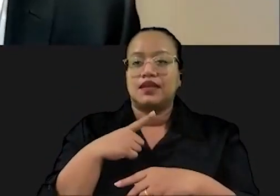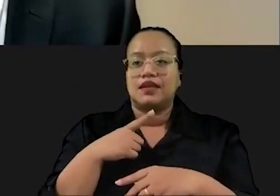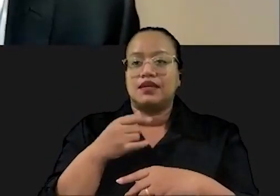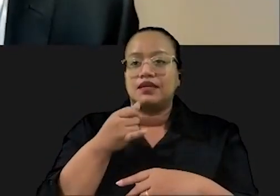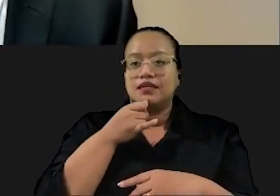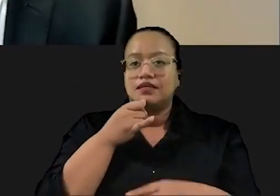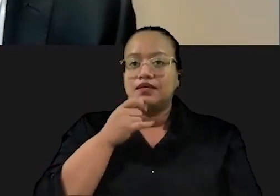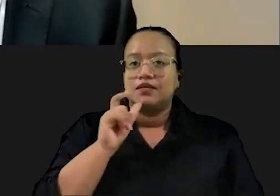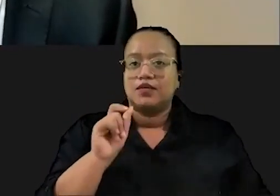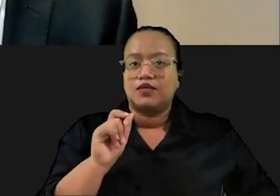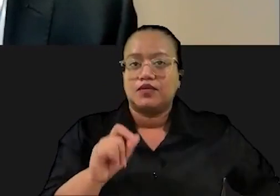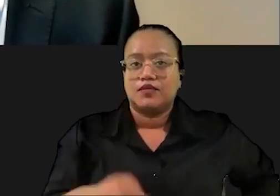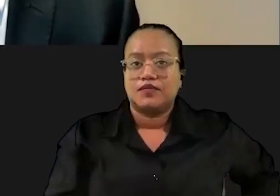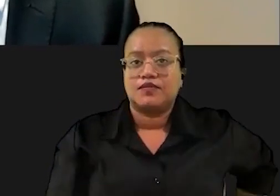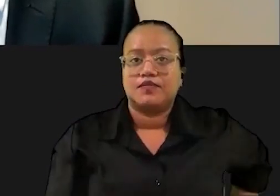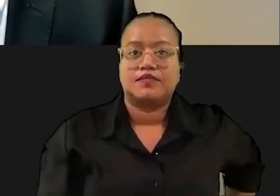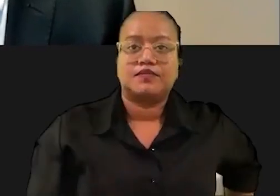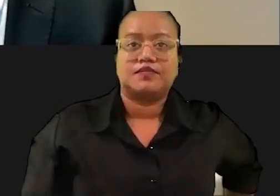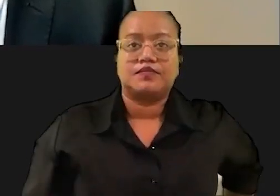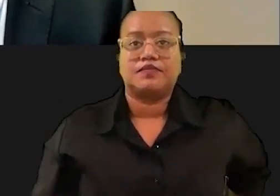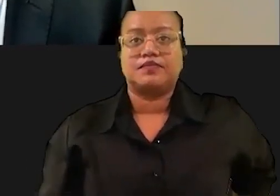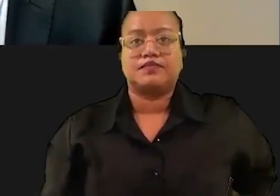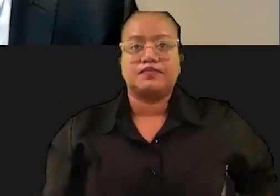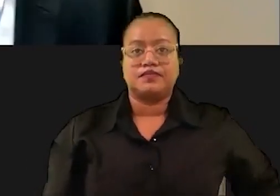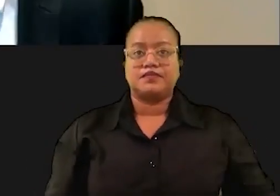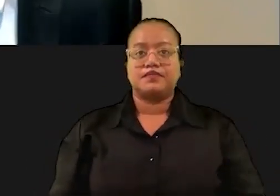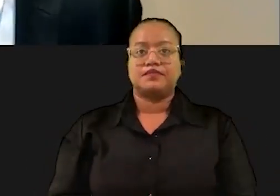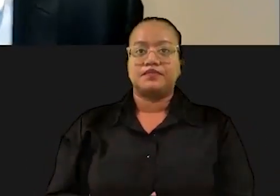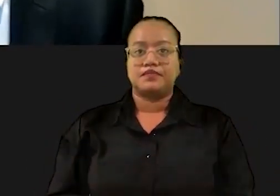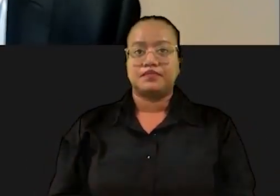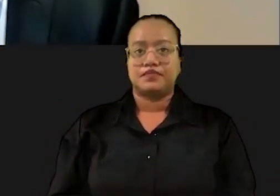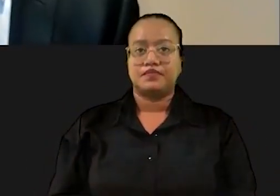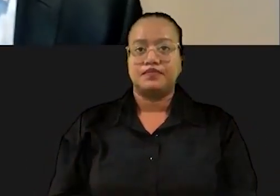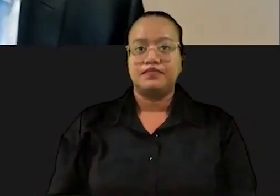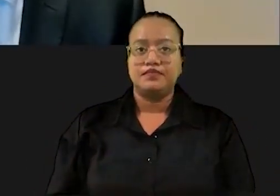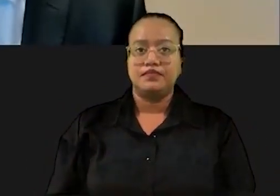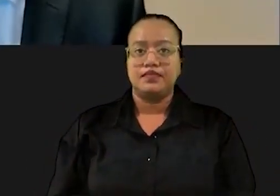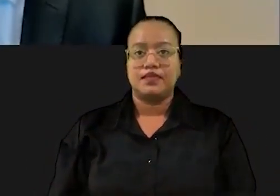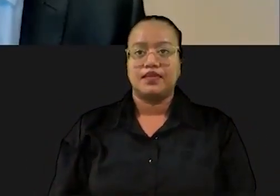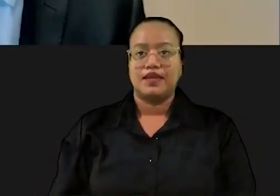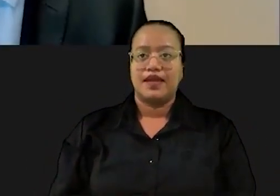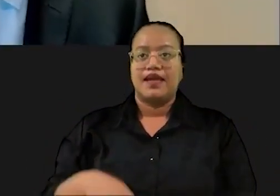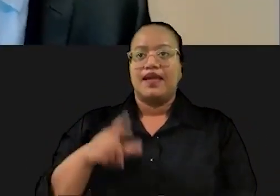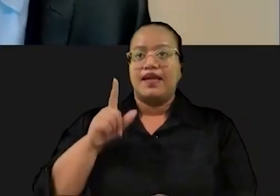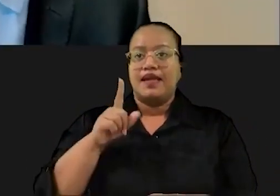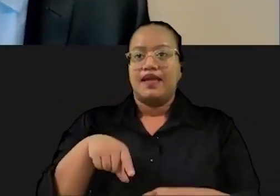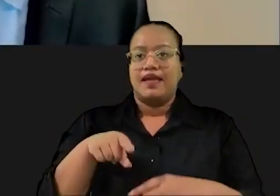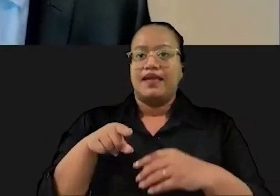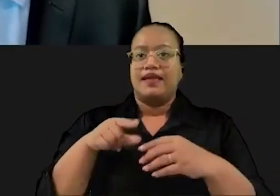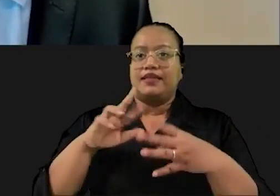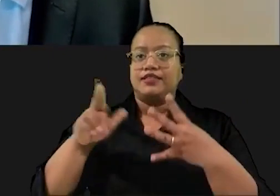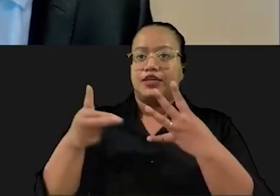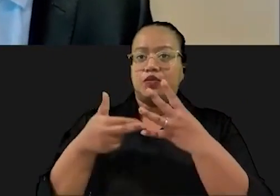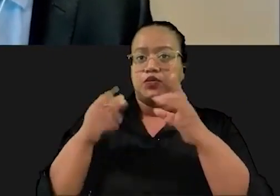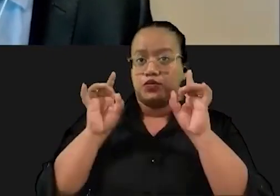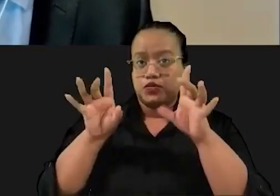de admissibilidade de pedido de uniformização, de recursos extraordinários, era um setor, assim, era um gargalo,